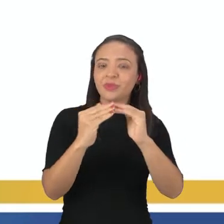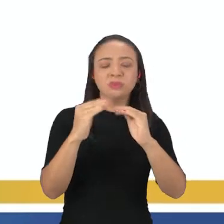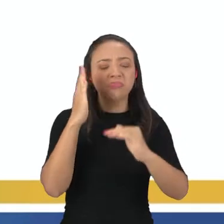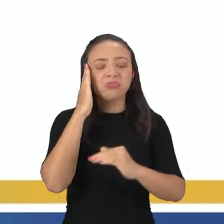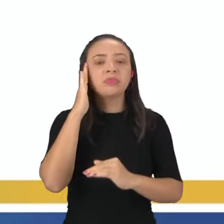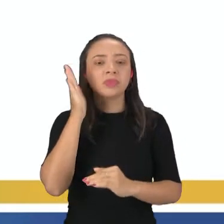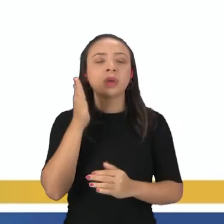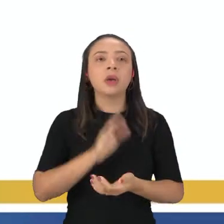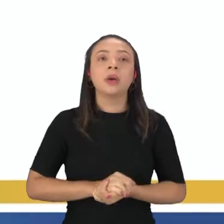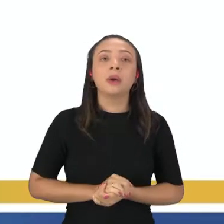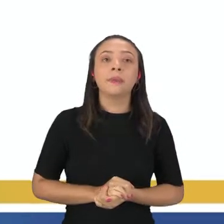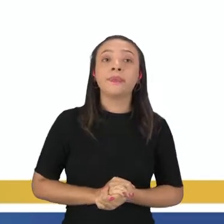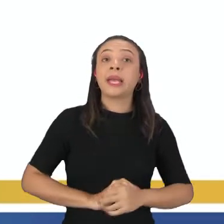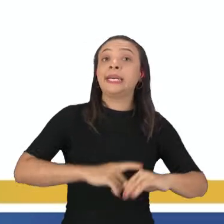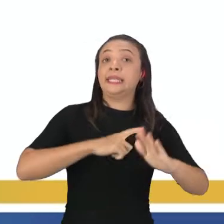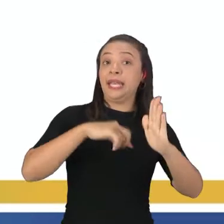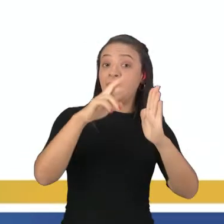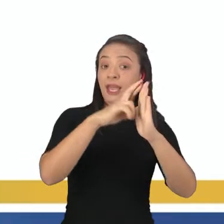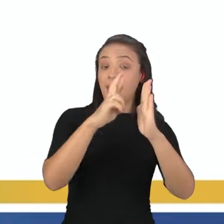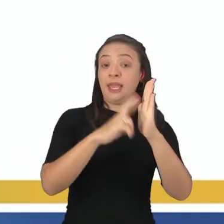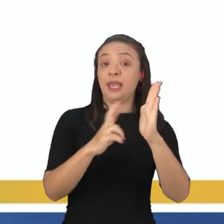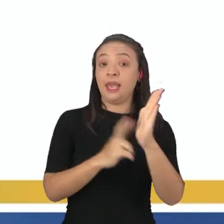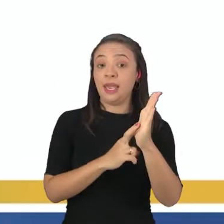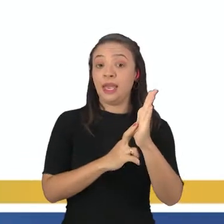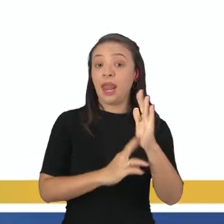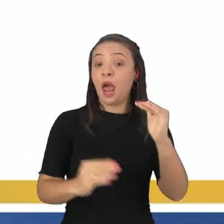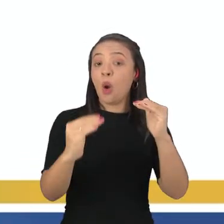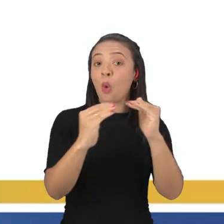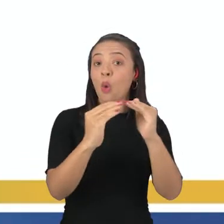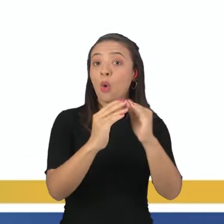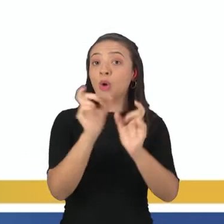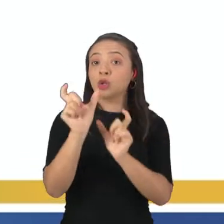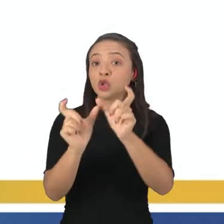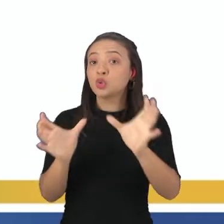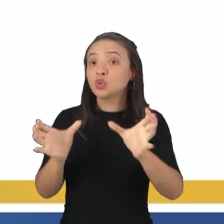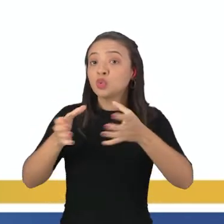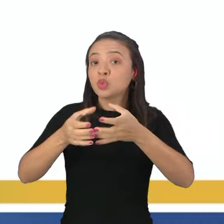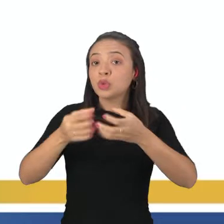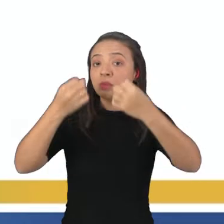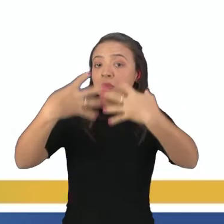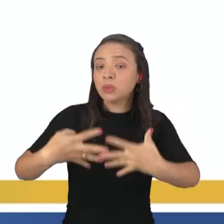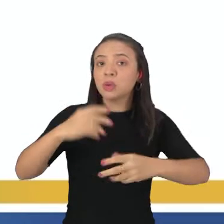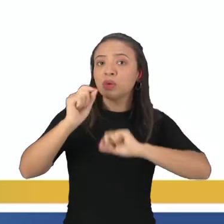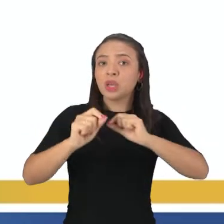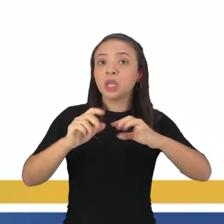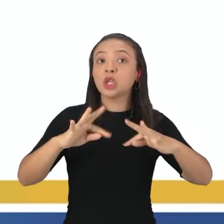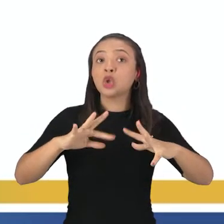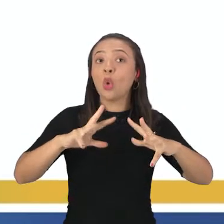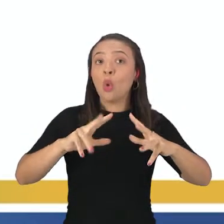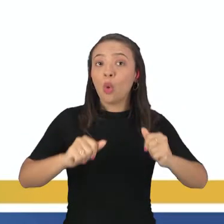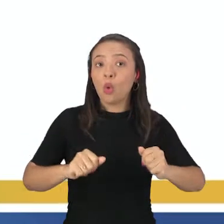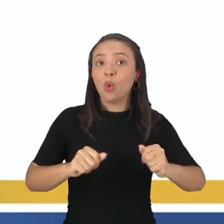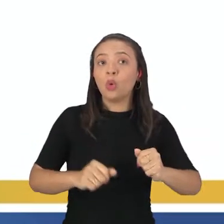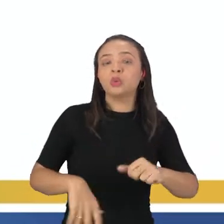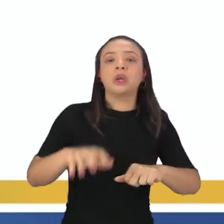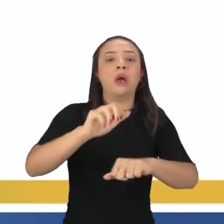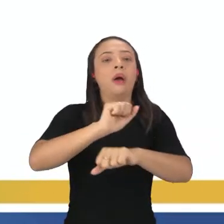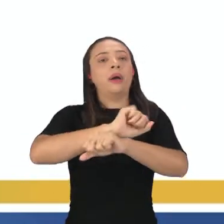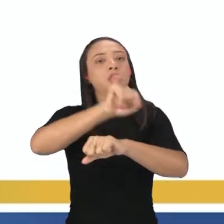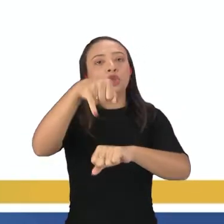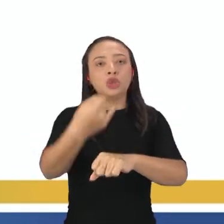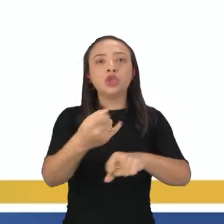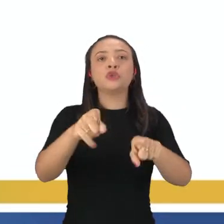Ok? A regra geral da concordância nominal diz o quê? Diz que todos os determinantes,